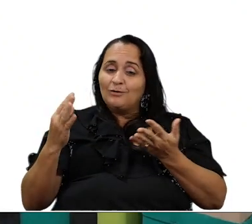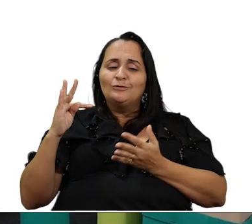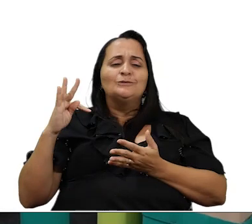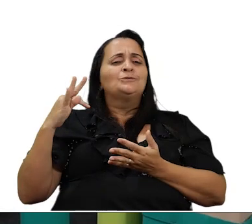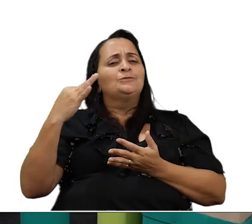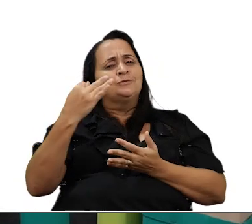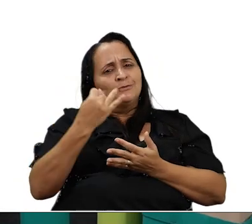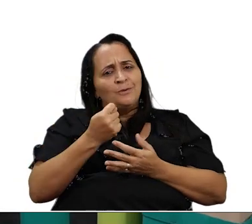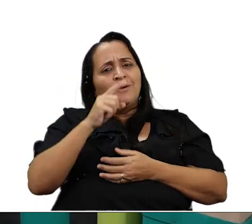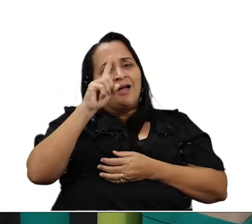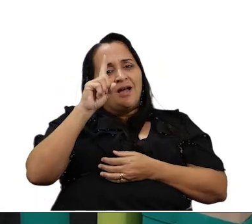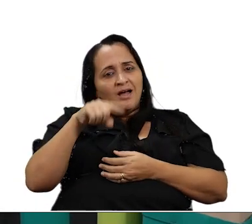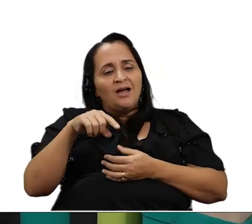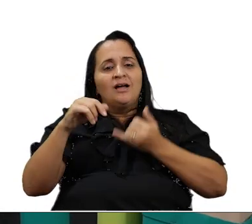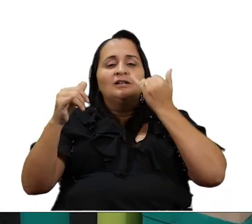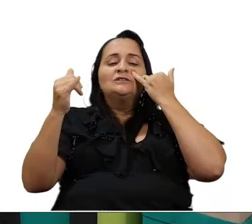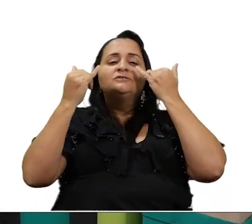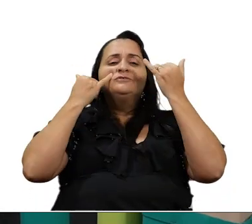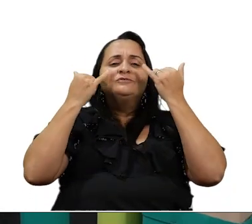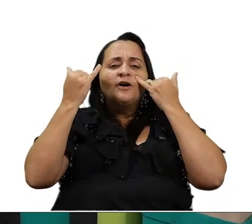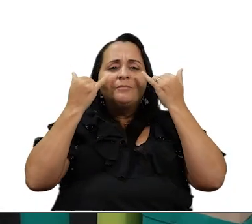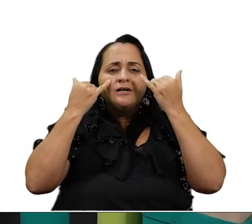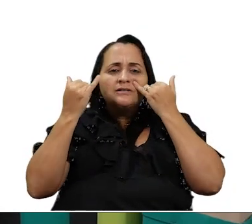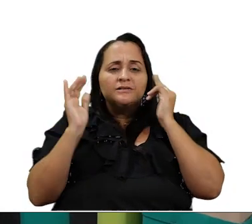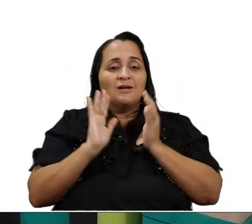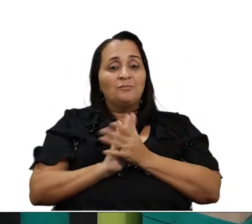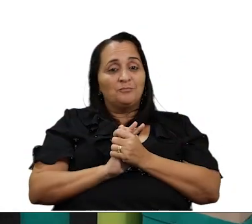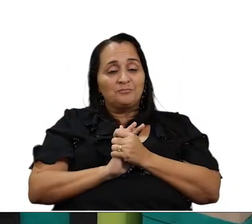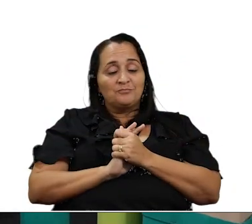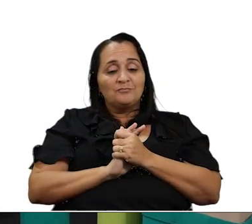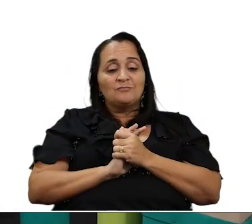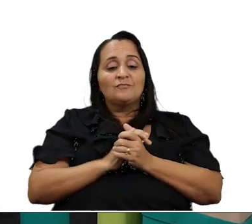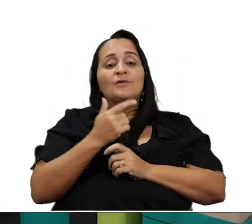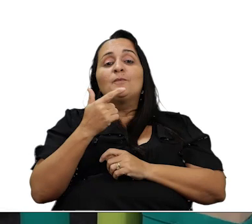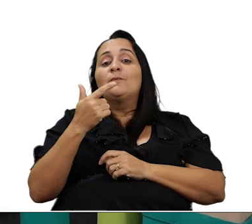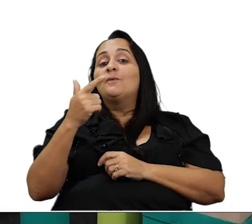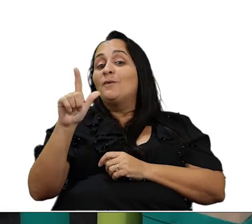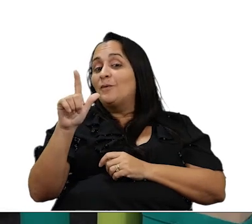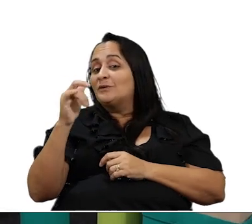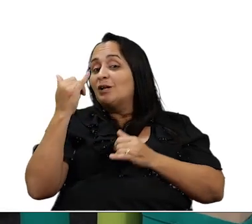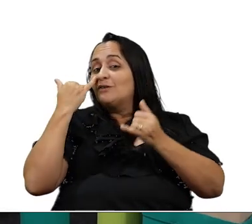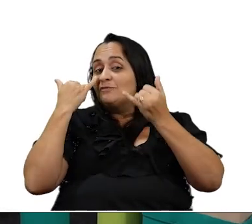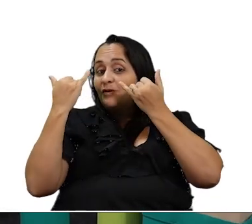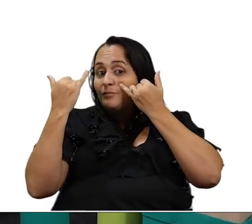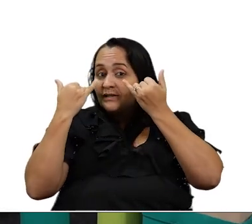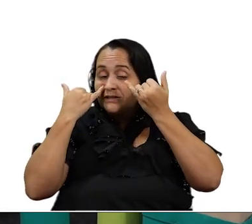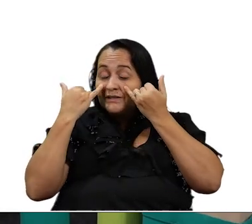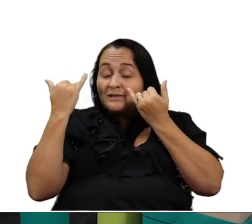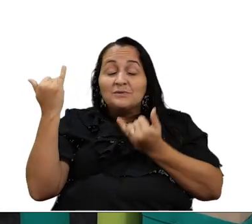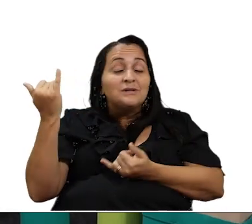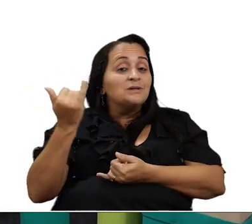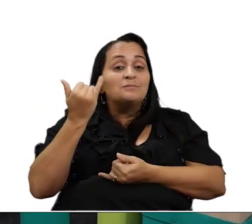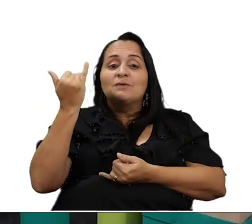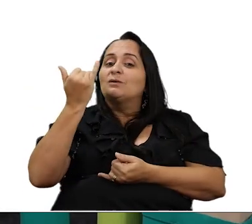que a gente tem antes de ler o próprio texto. E outra informação muito importante que nos ajuda a